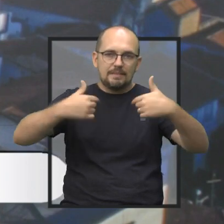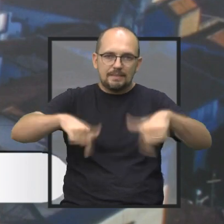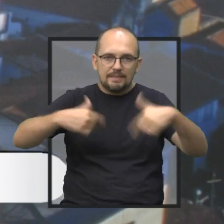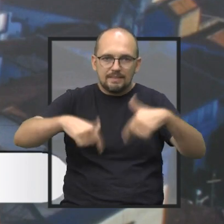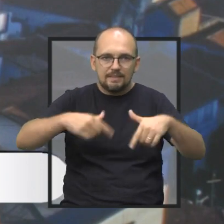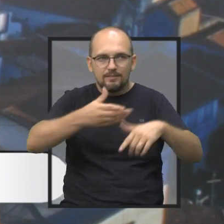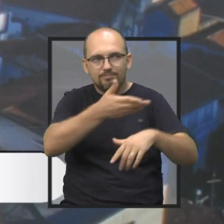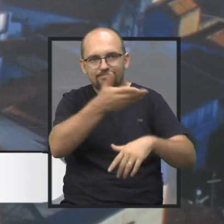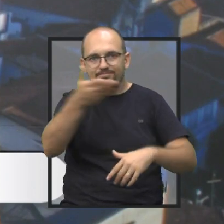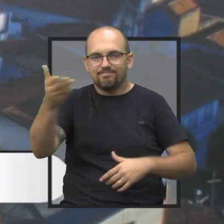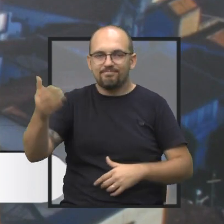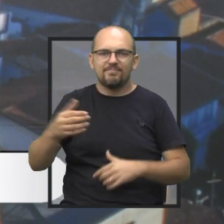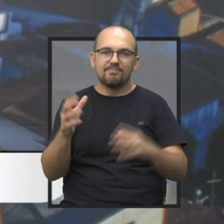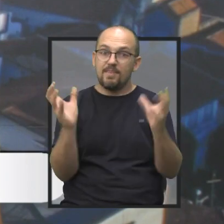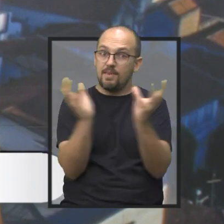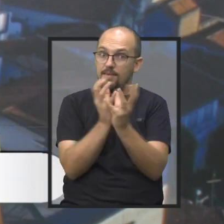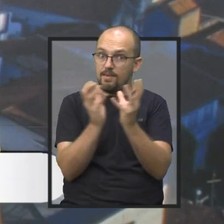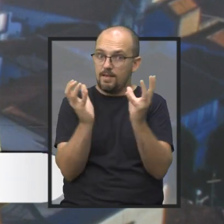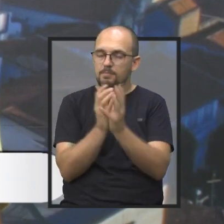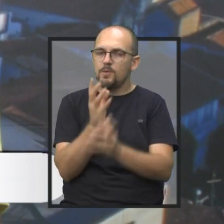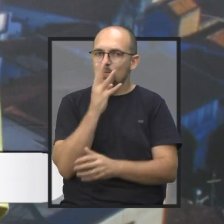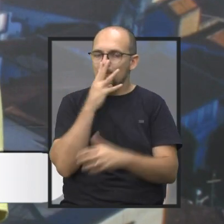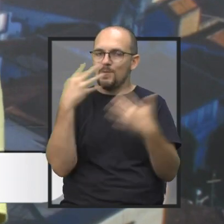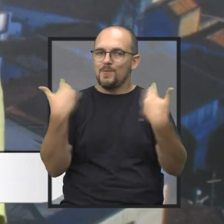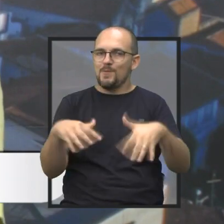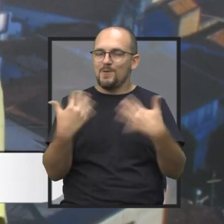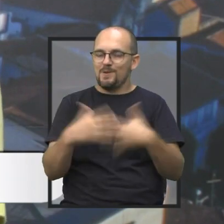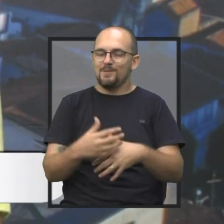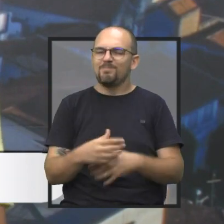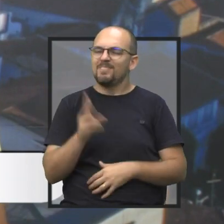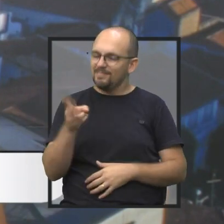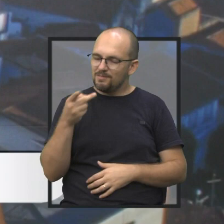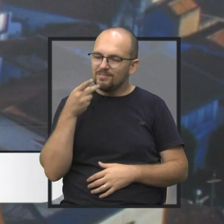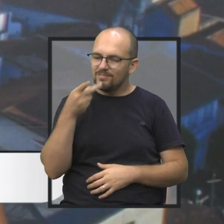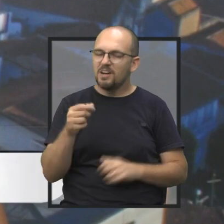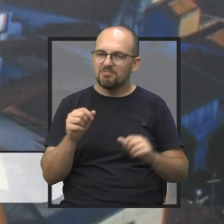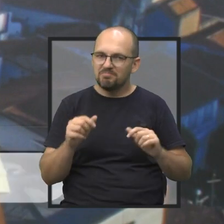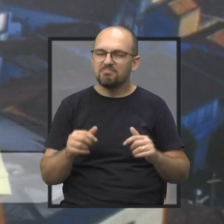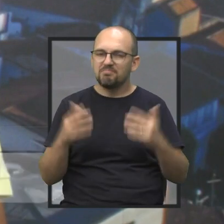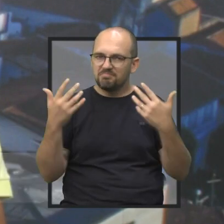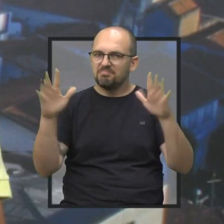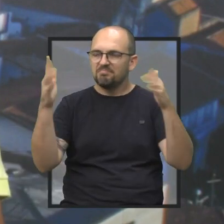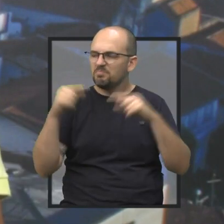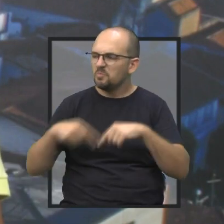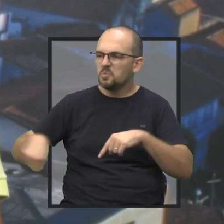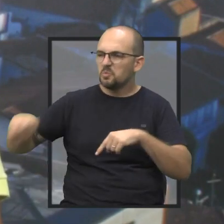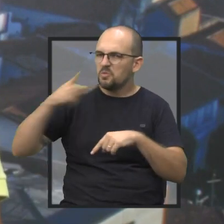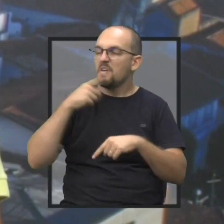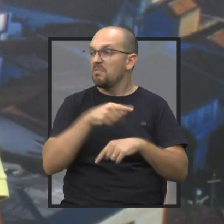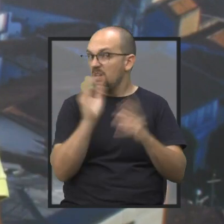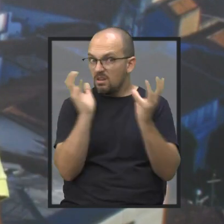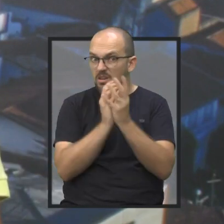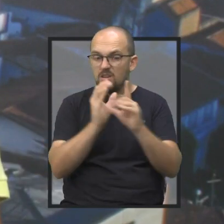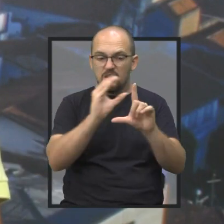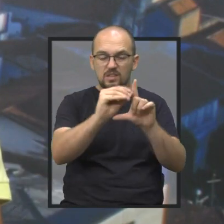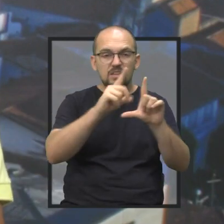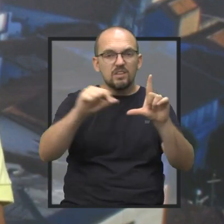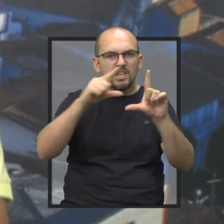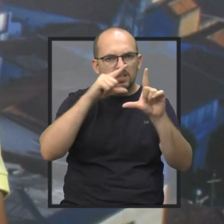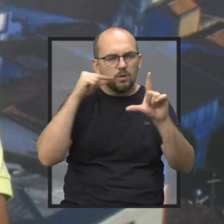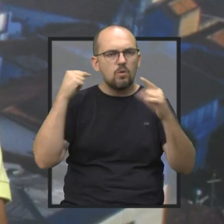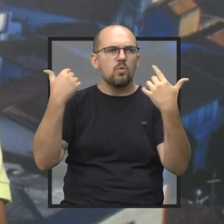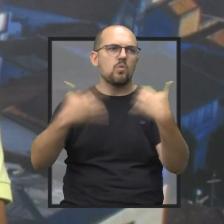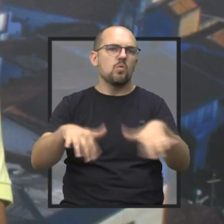trabalha, tem uma equipe que eu admiro. Sempre comentei, falo para a cidade inteira. A equipe da TV Câmara de Jaú